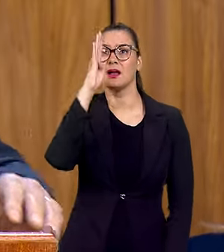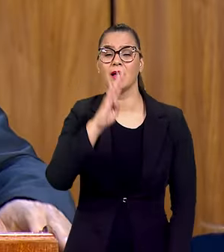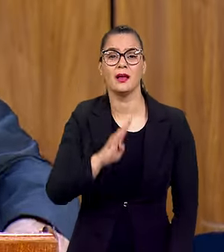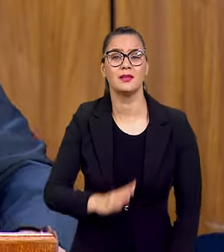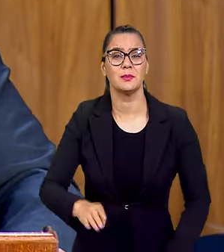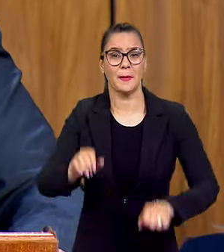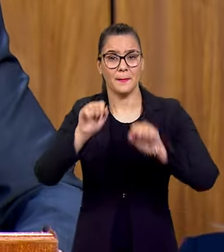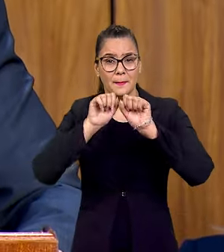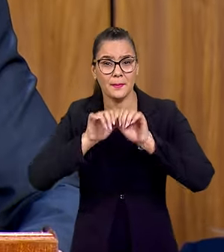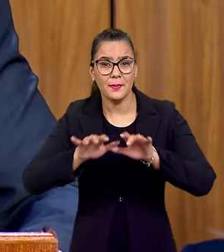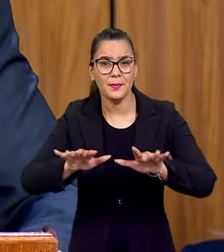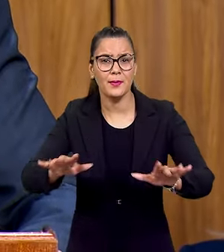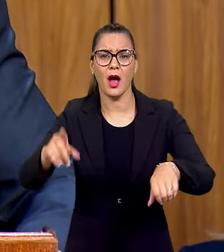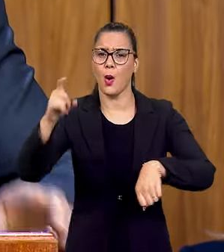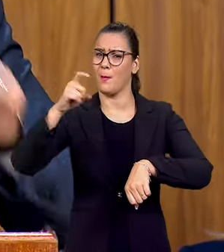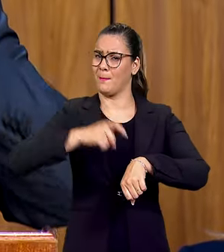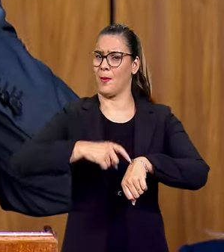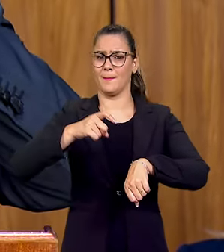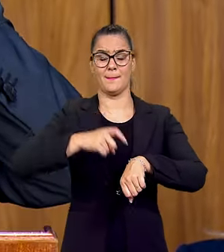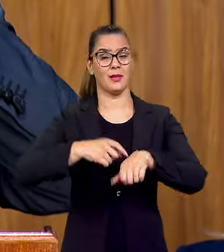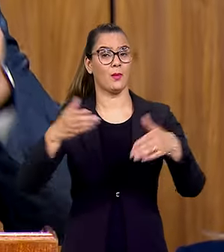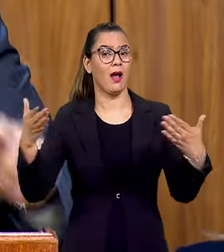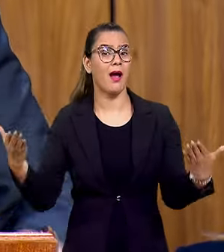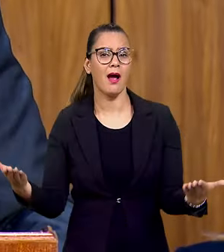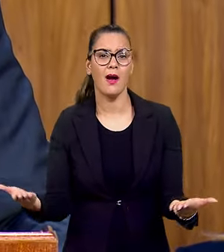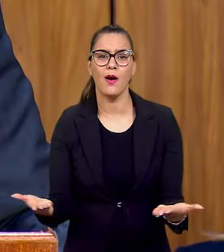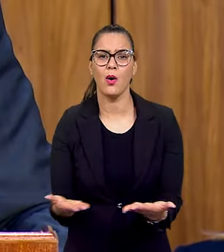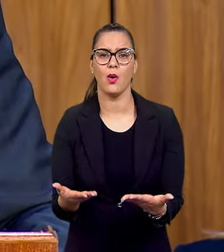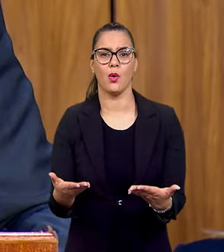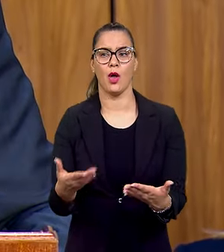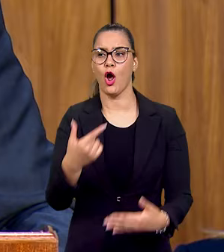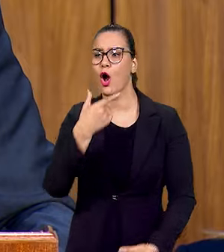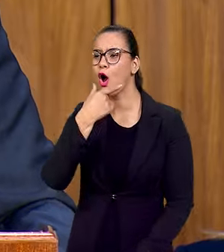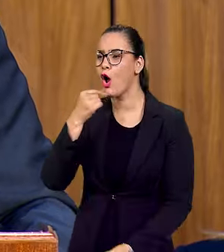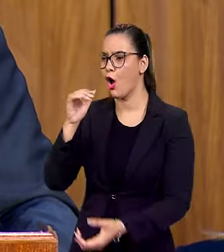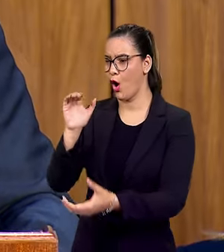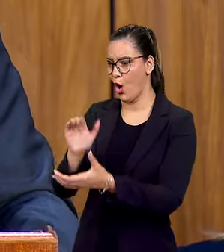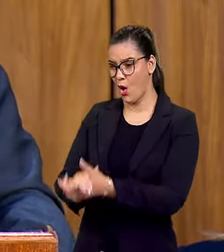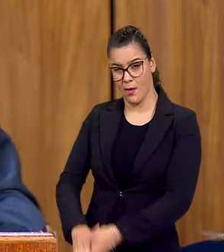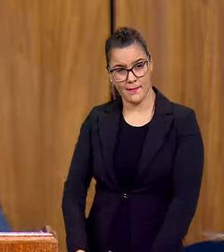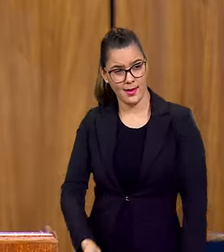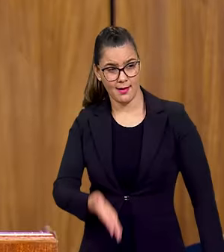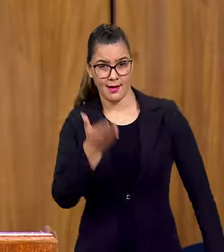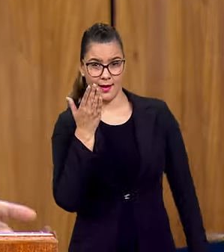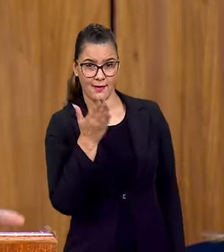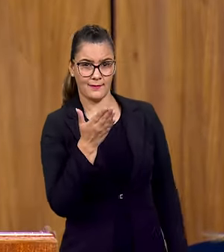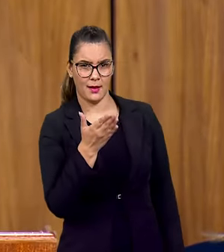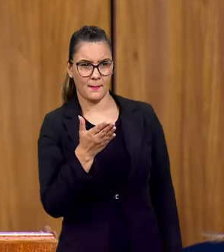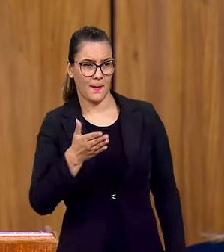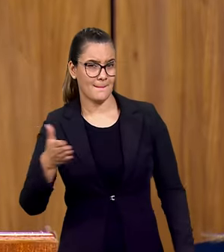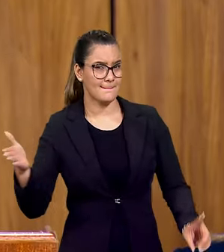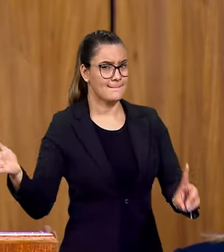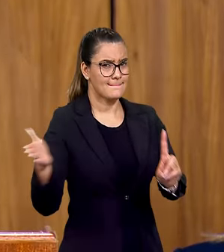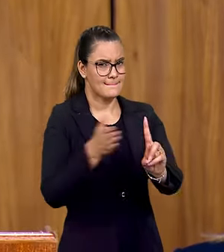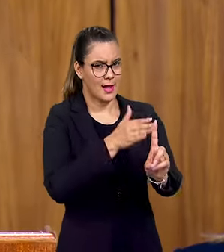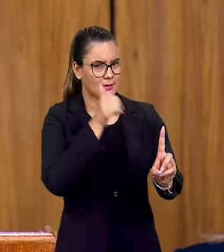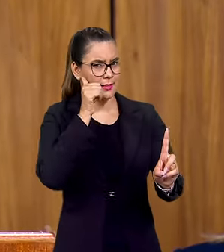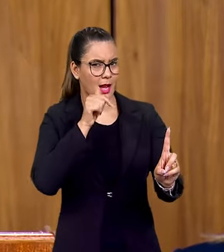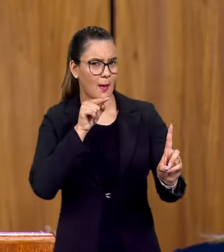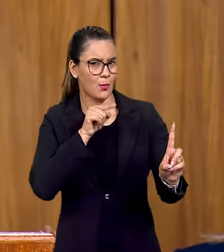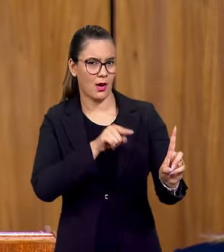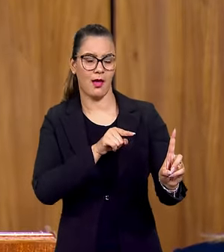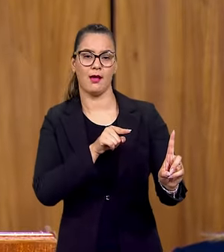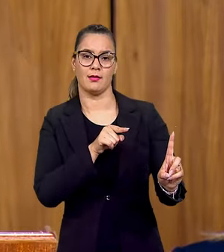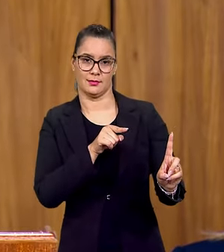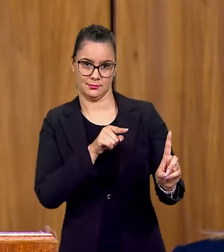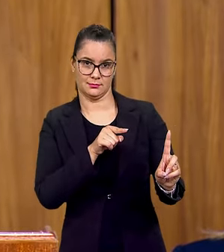cantos desse país que tinha chegado a hora que marido que levantasse a mão para bater na